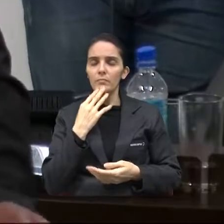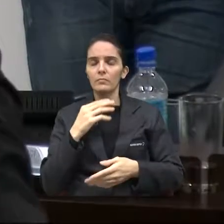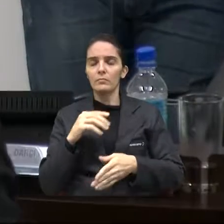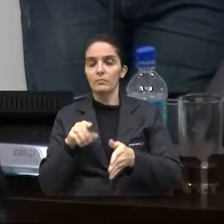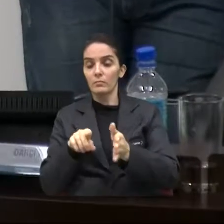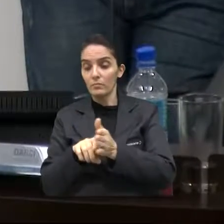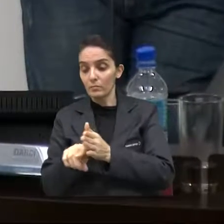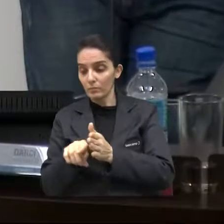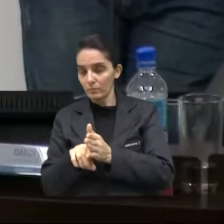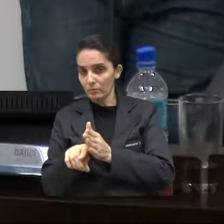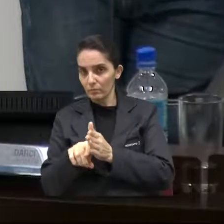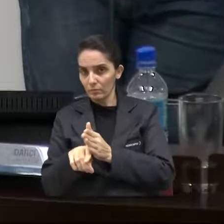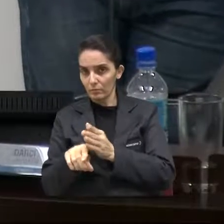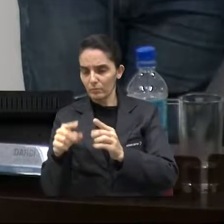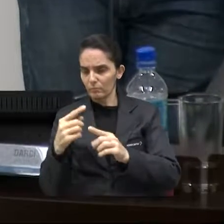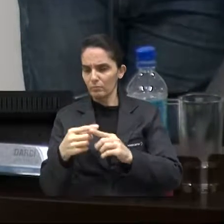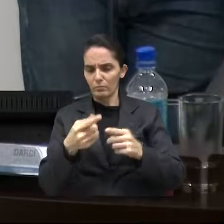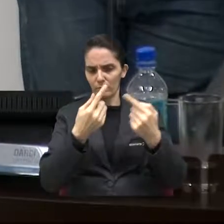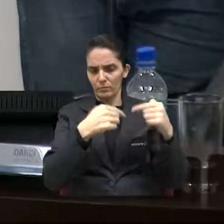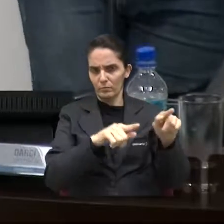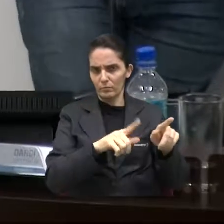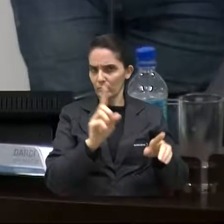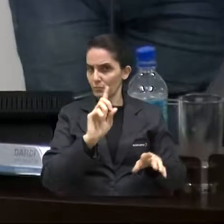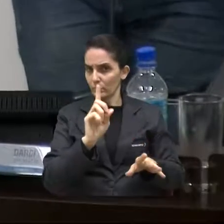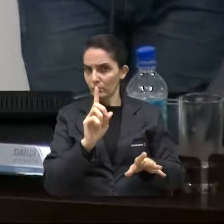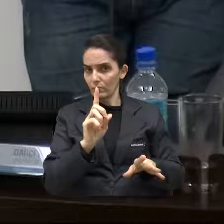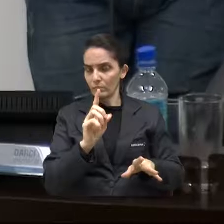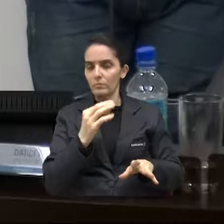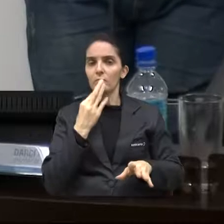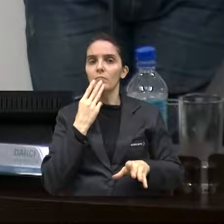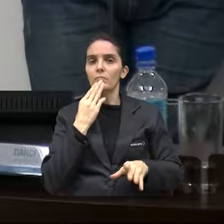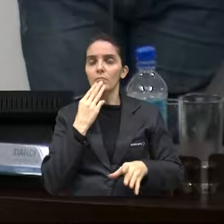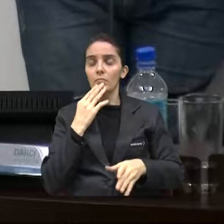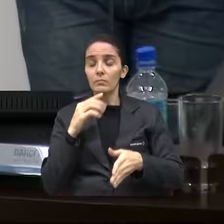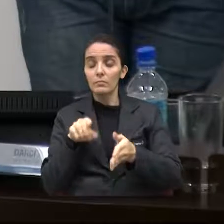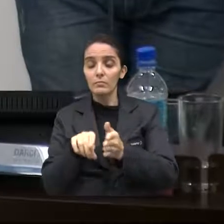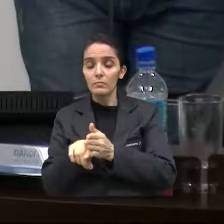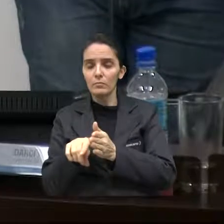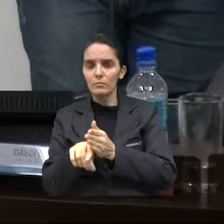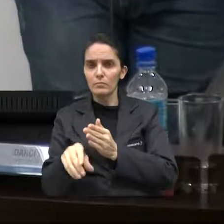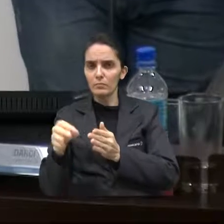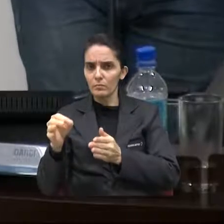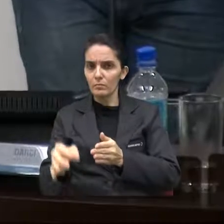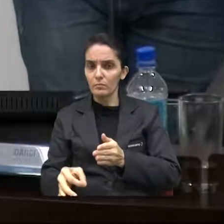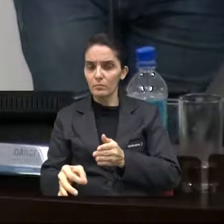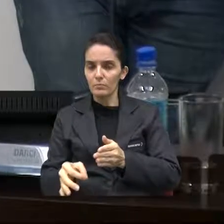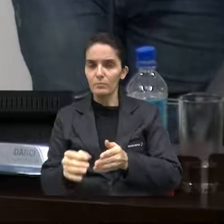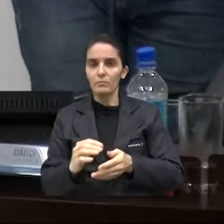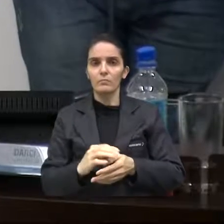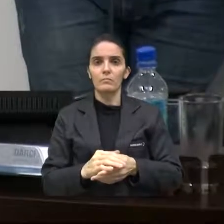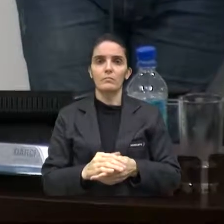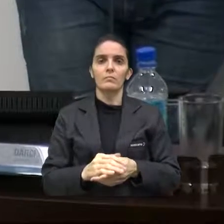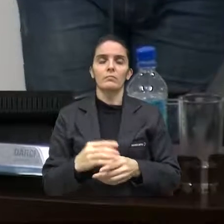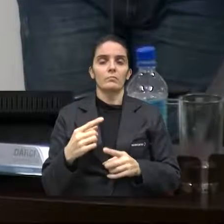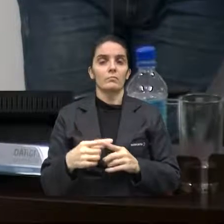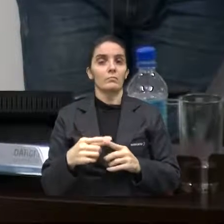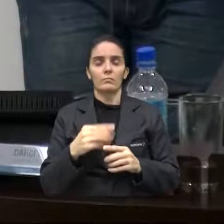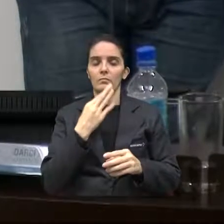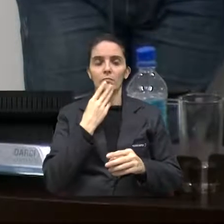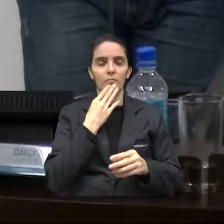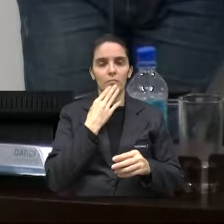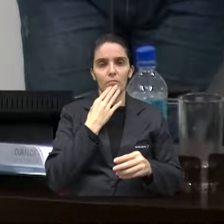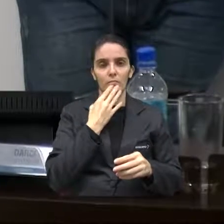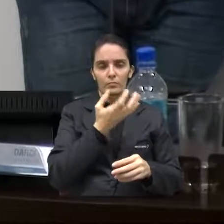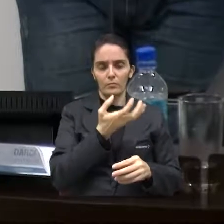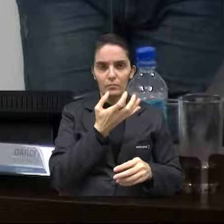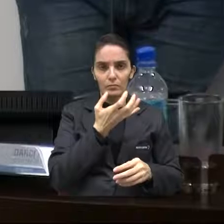não porque sou contra o projeto de forma alguma, porque não sou contra o crescimento e o desenvolvimento do nosso